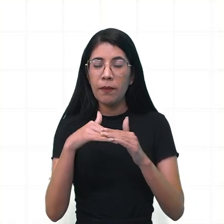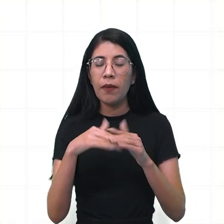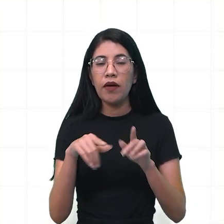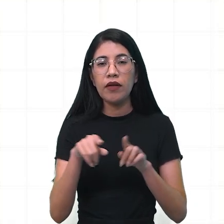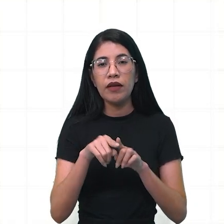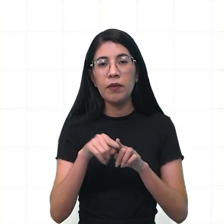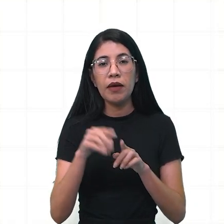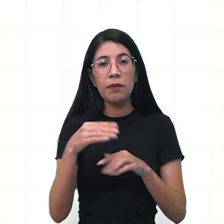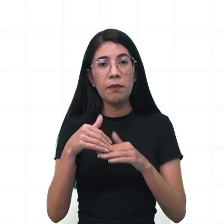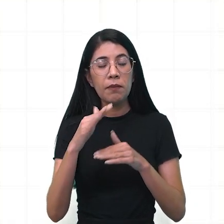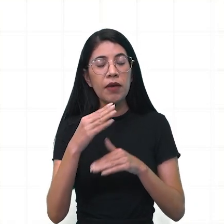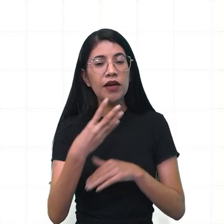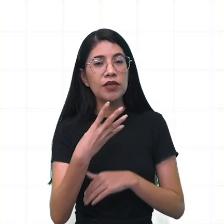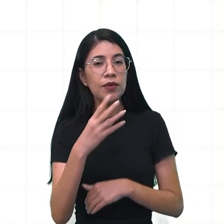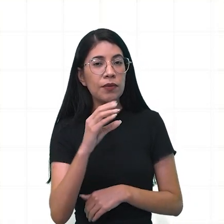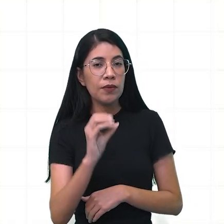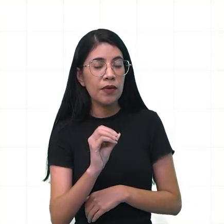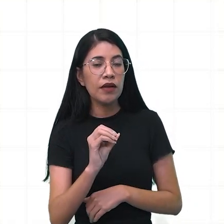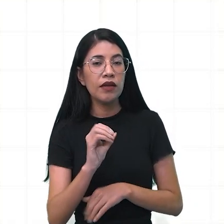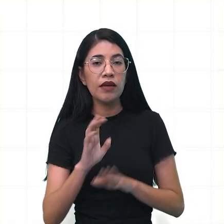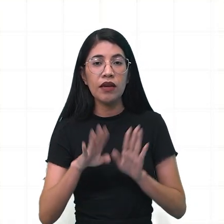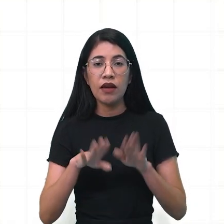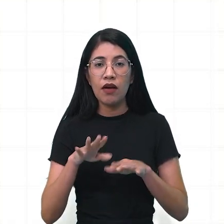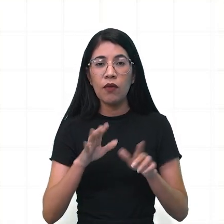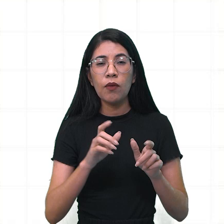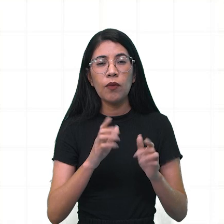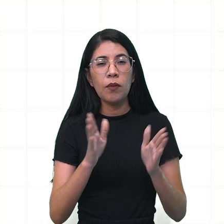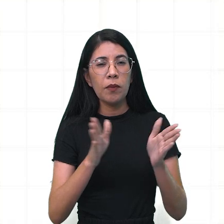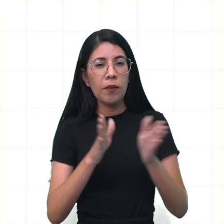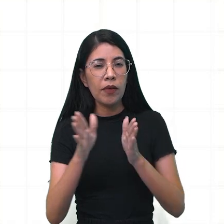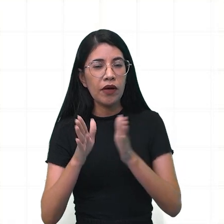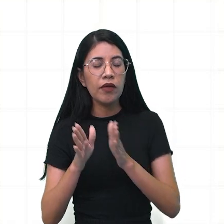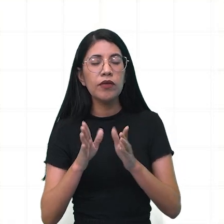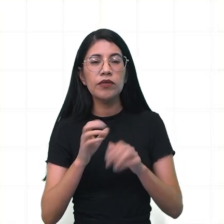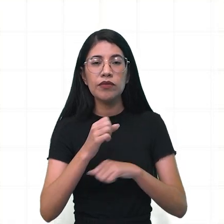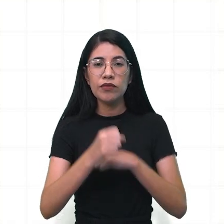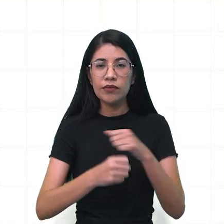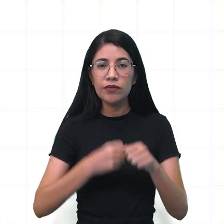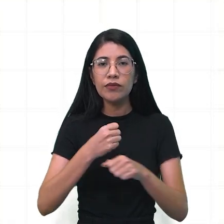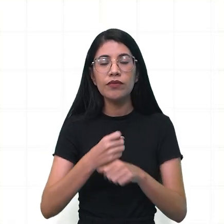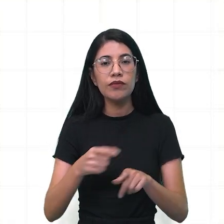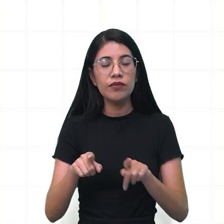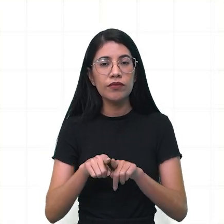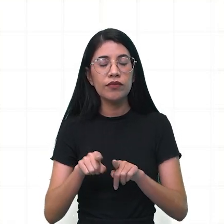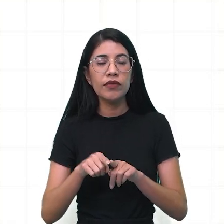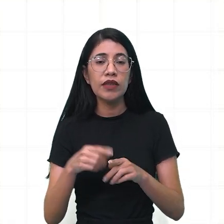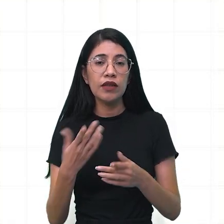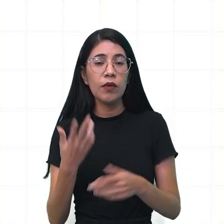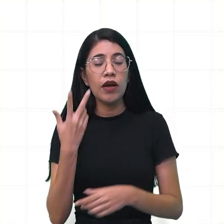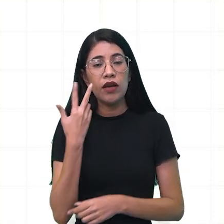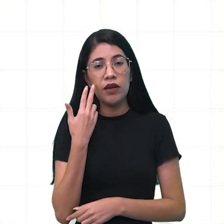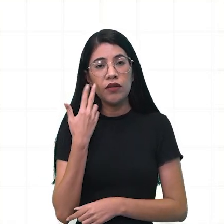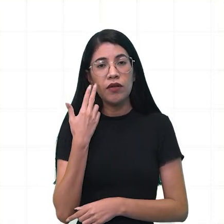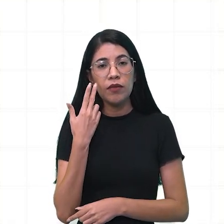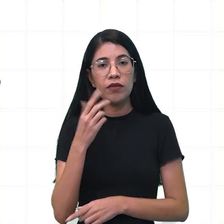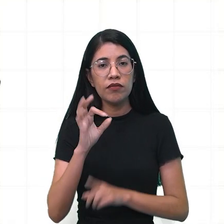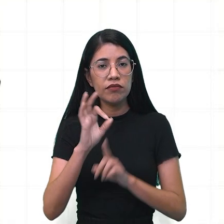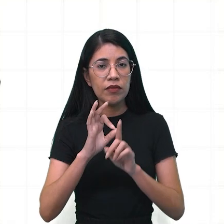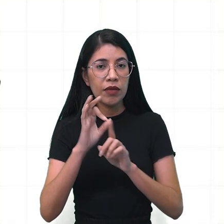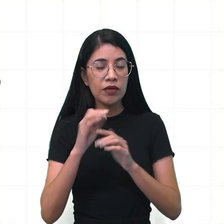a mais de 45º em determinadas épocas do ano né então é muito